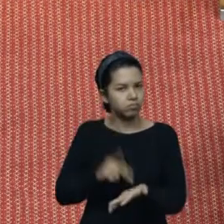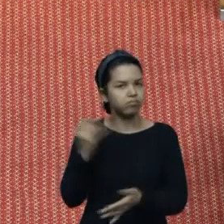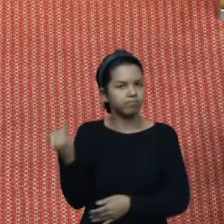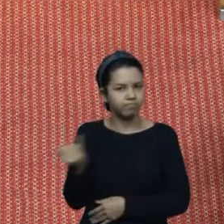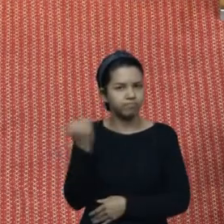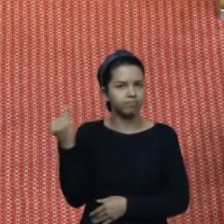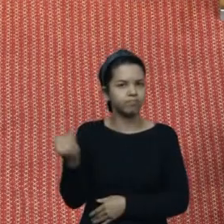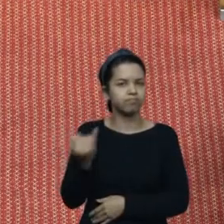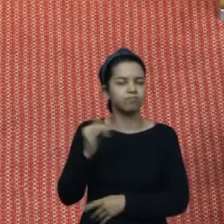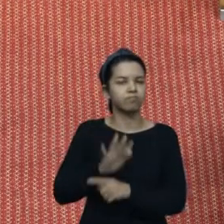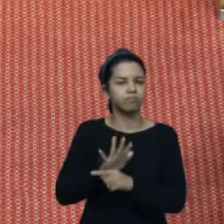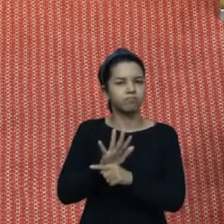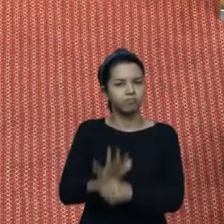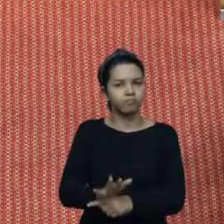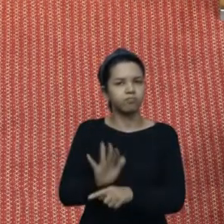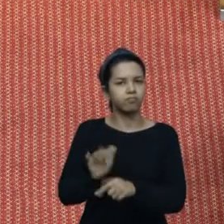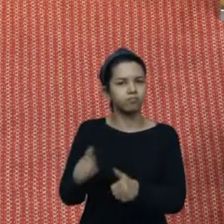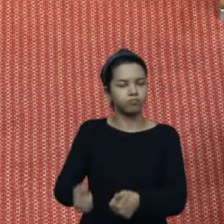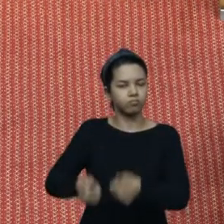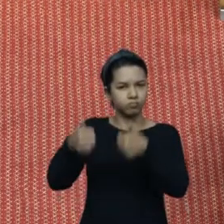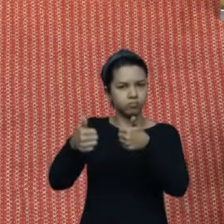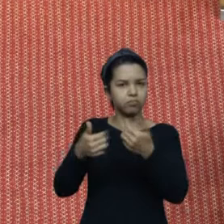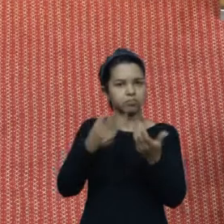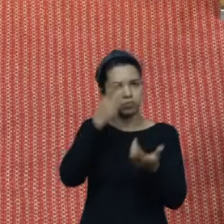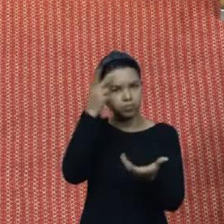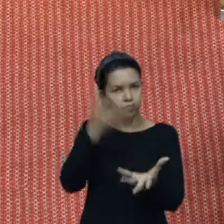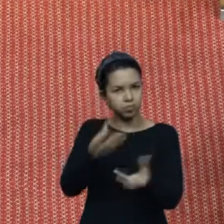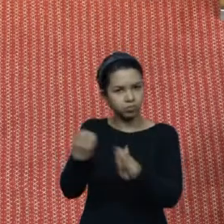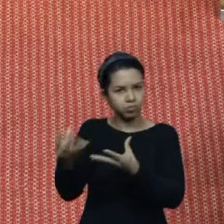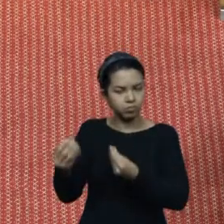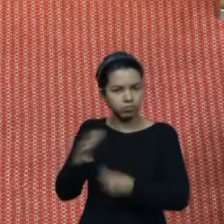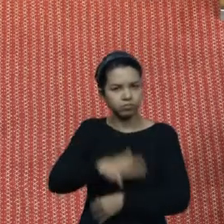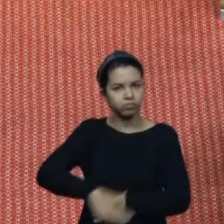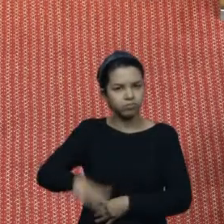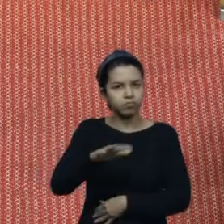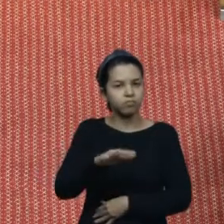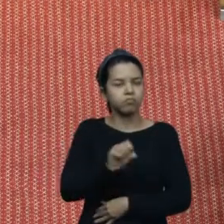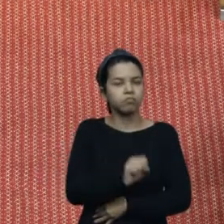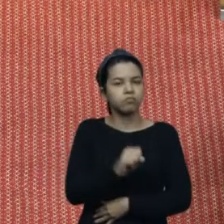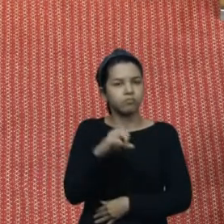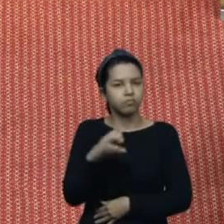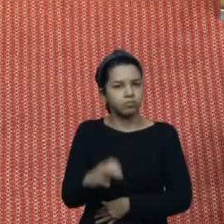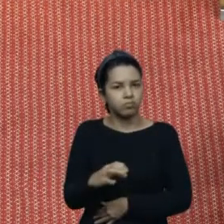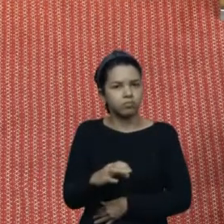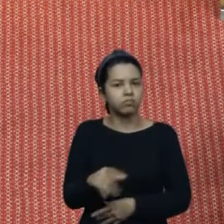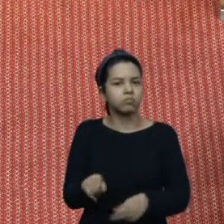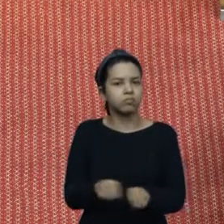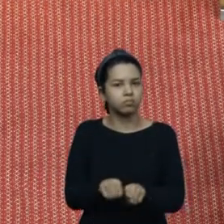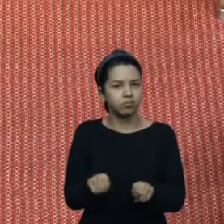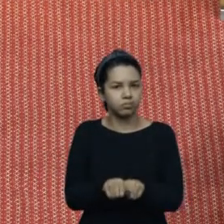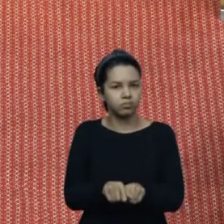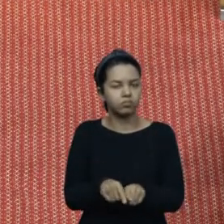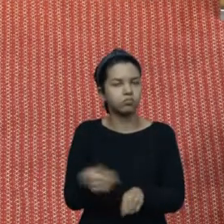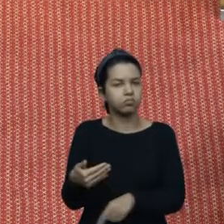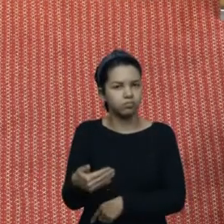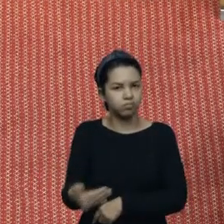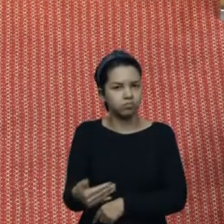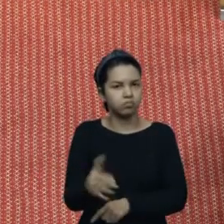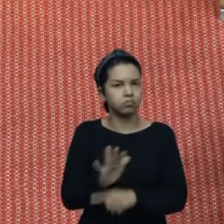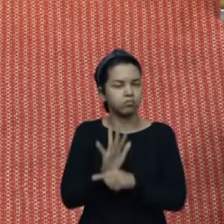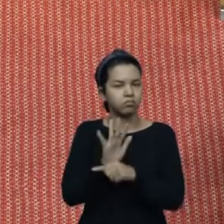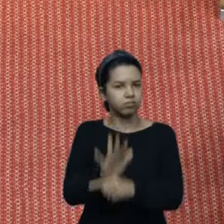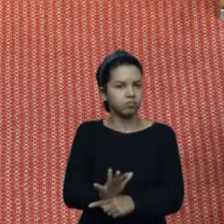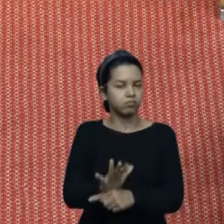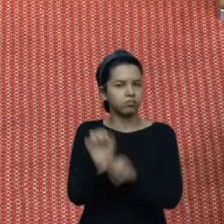vai trazer um benefício para muitas pessoas catarinenses e vai dar luz a